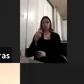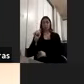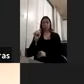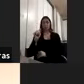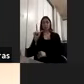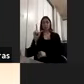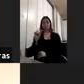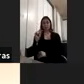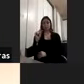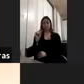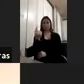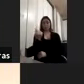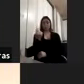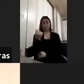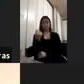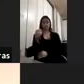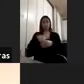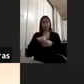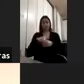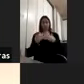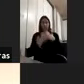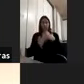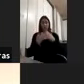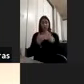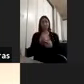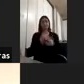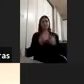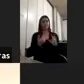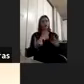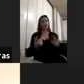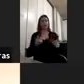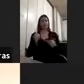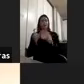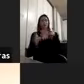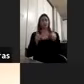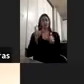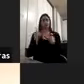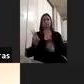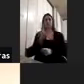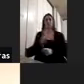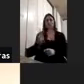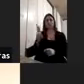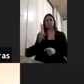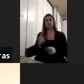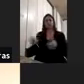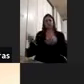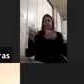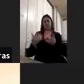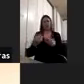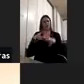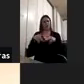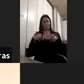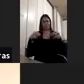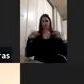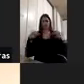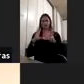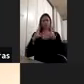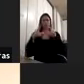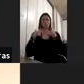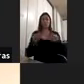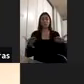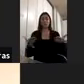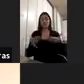muitos dos trabalhadores que se utilizaram dessa Copa Redução de Custos, ganharam um prêmiozinho, ergueram um papelzinho e agora estão